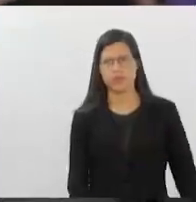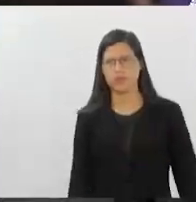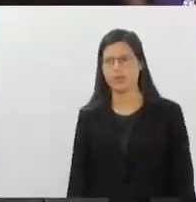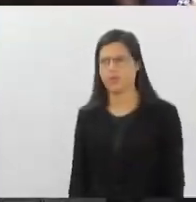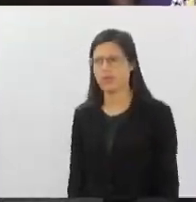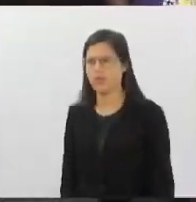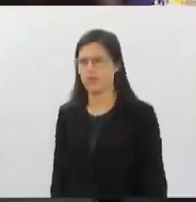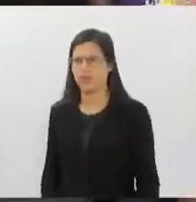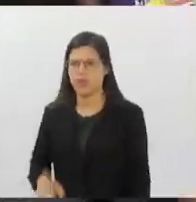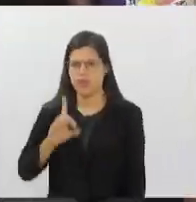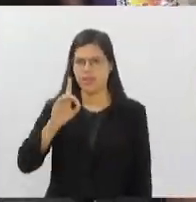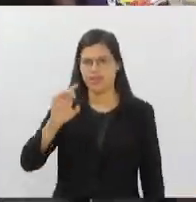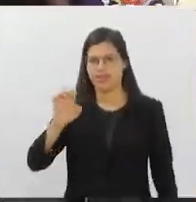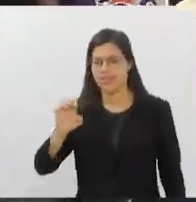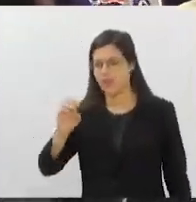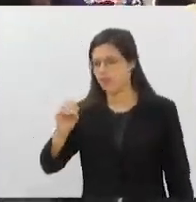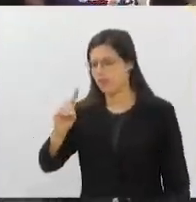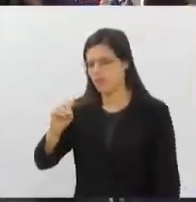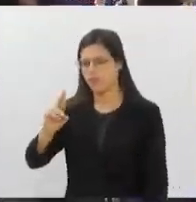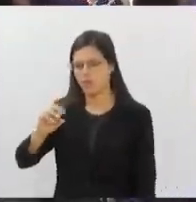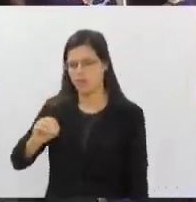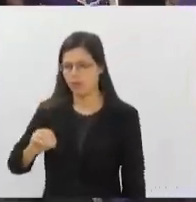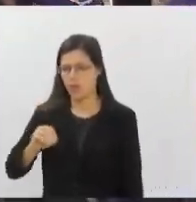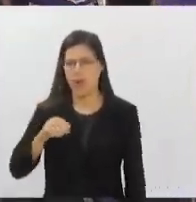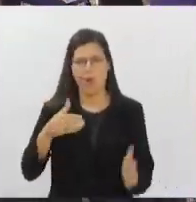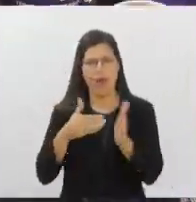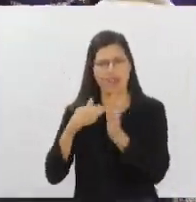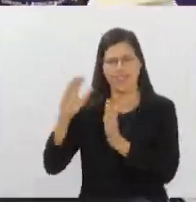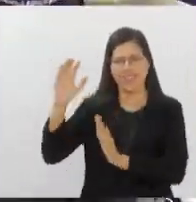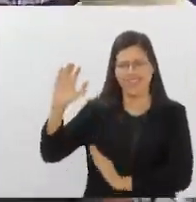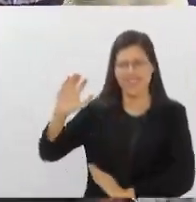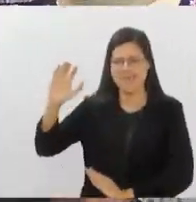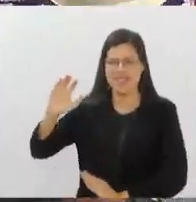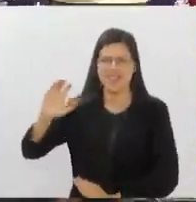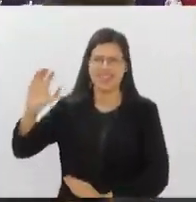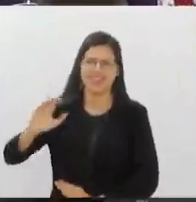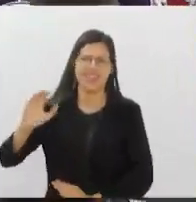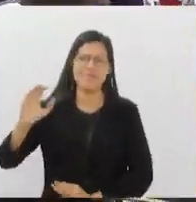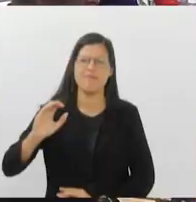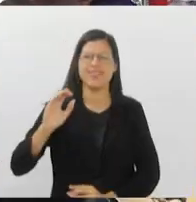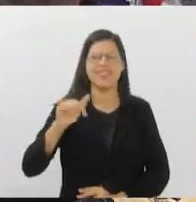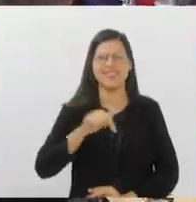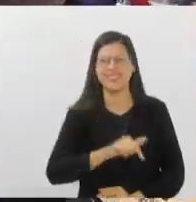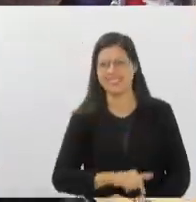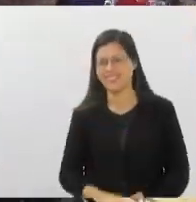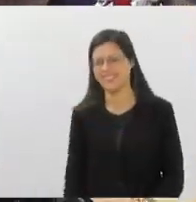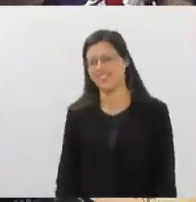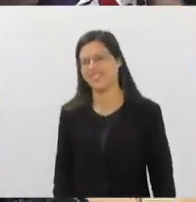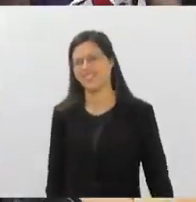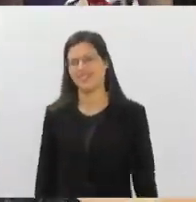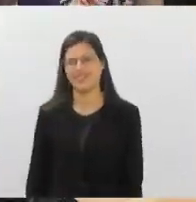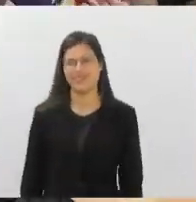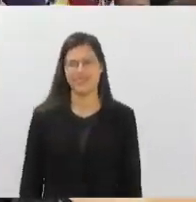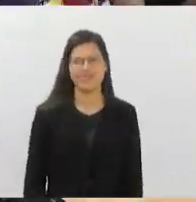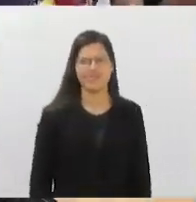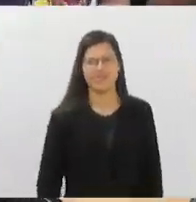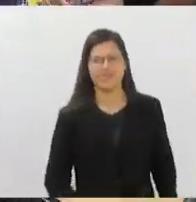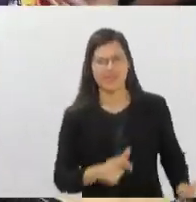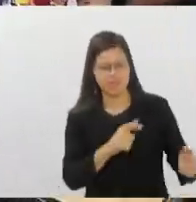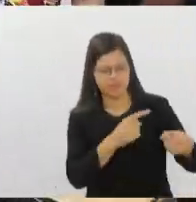De Deodoro a Copacabana, que loucura suburbana. De Deodoro